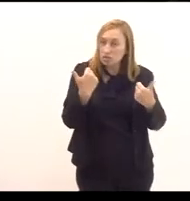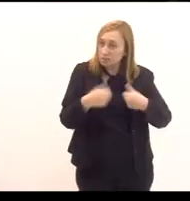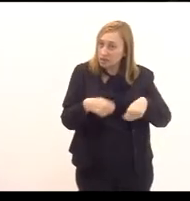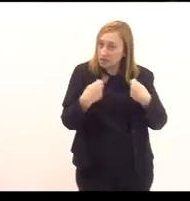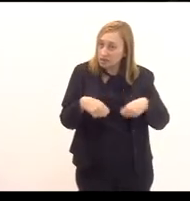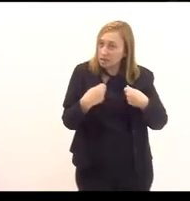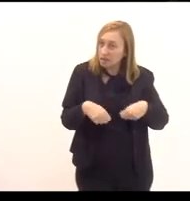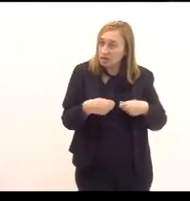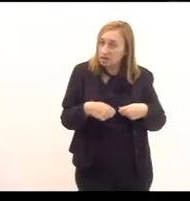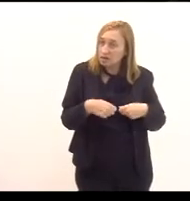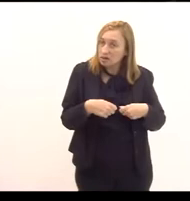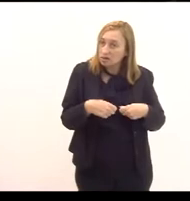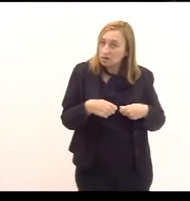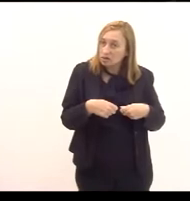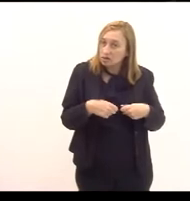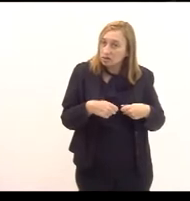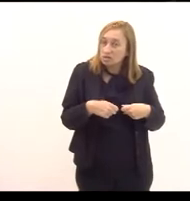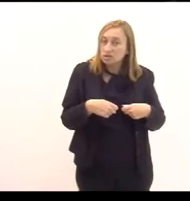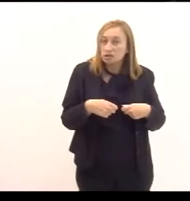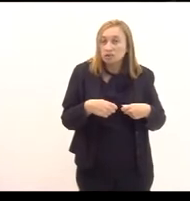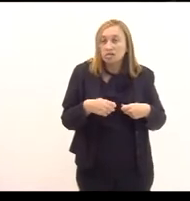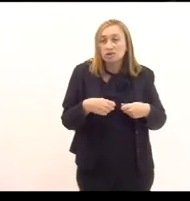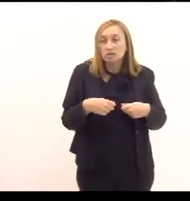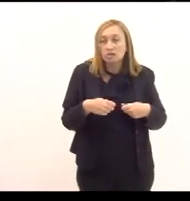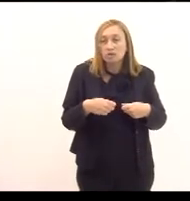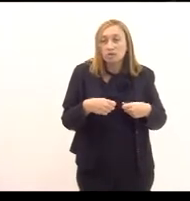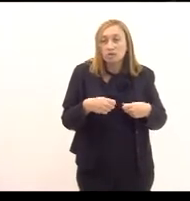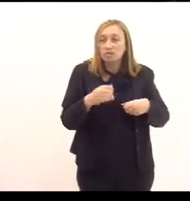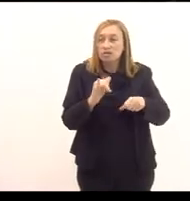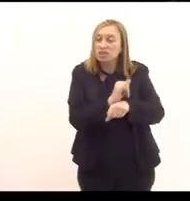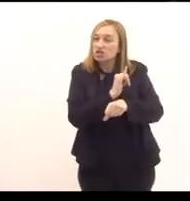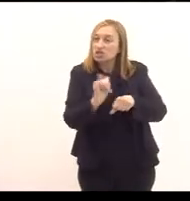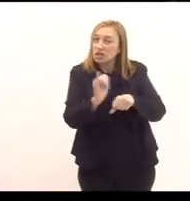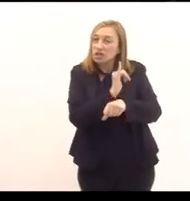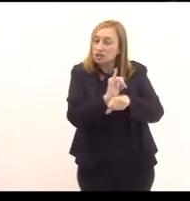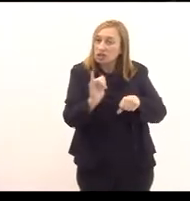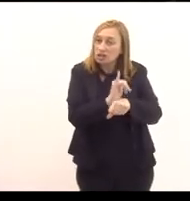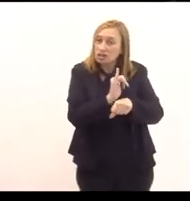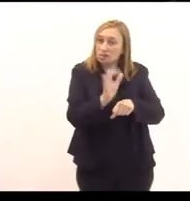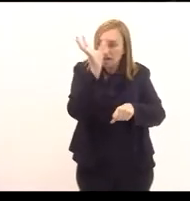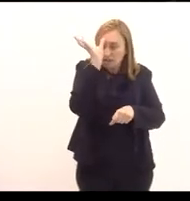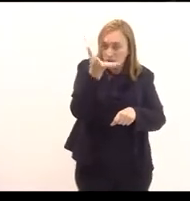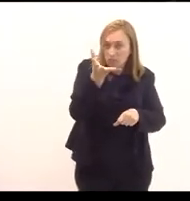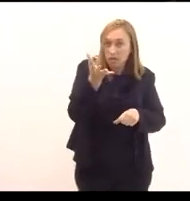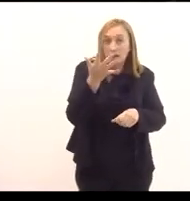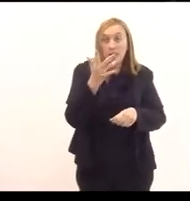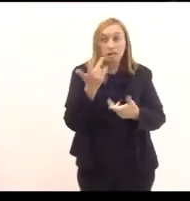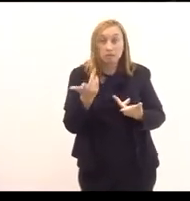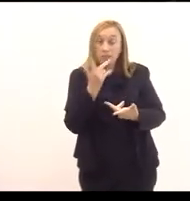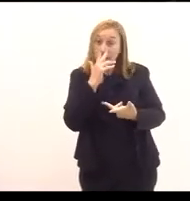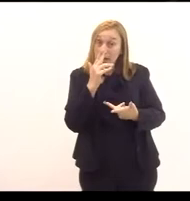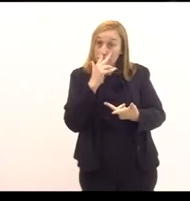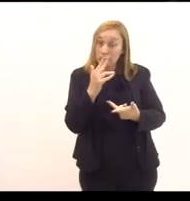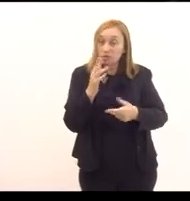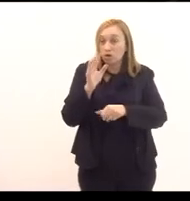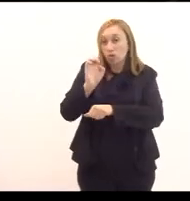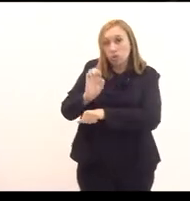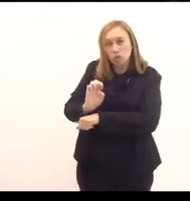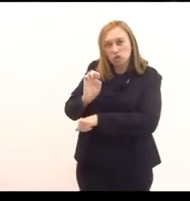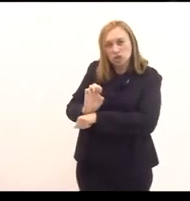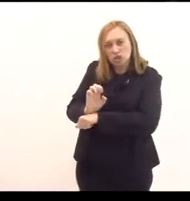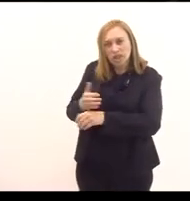vários beneficiários estão tentando ser resolvidos e parece que estão sendo resolvidos então assim o Estado